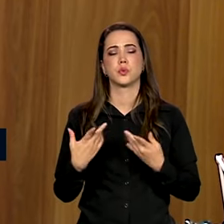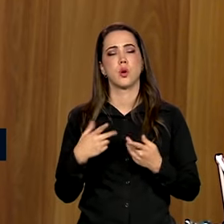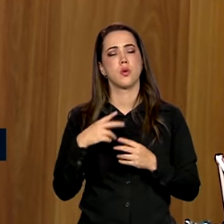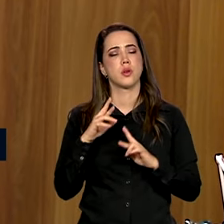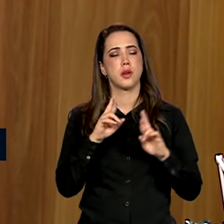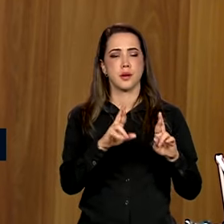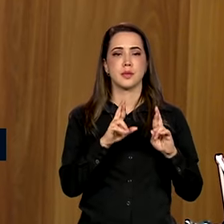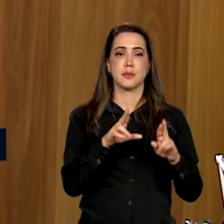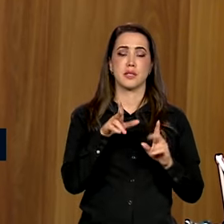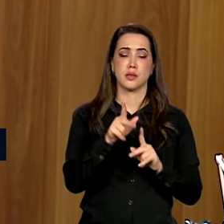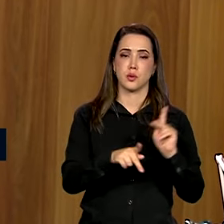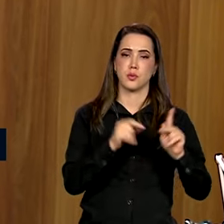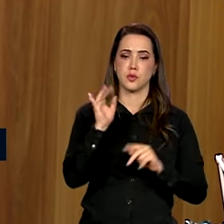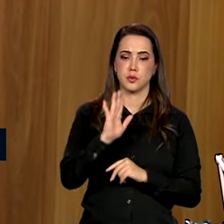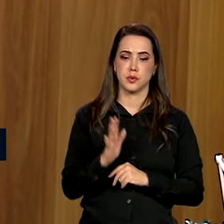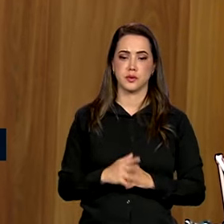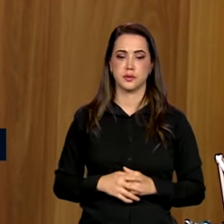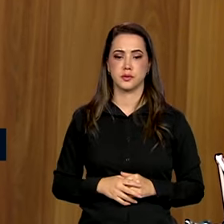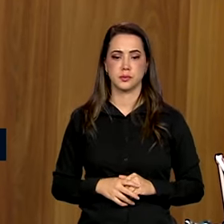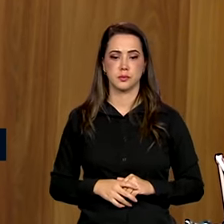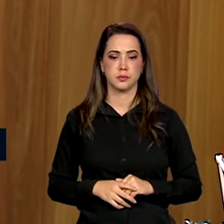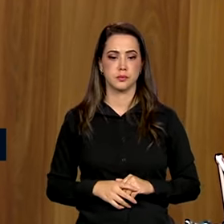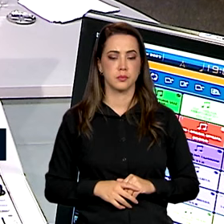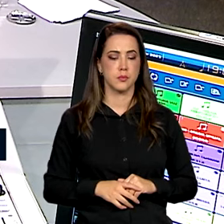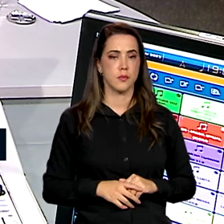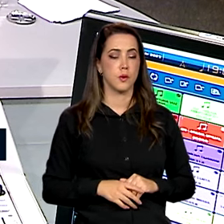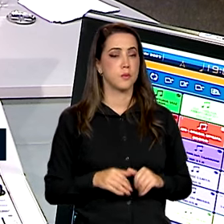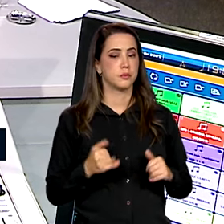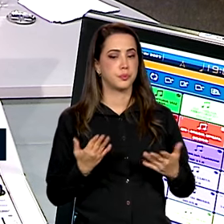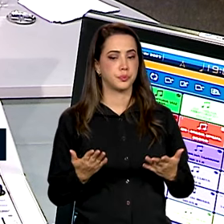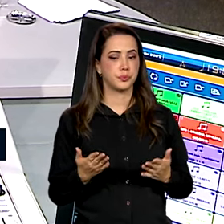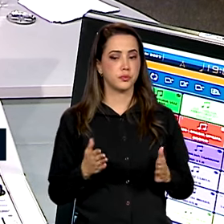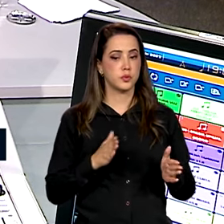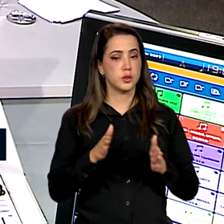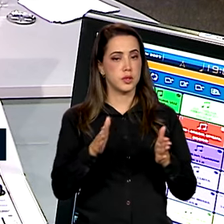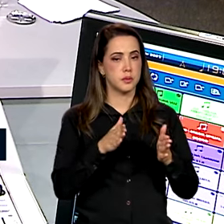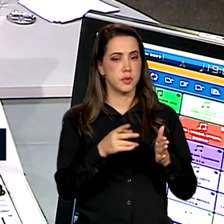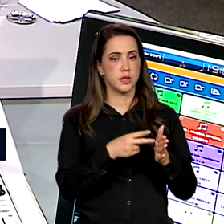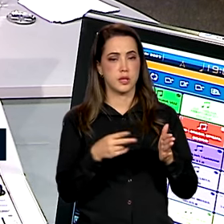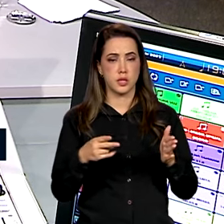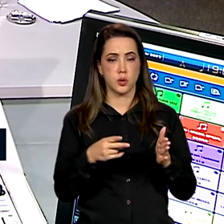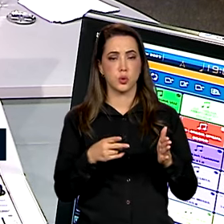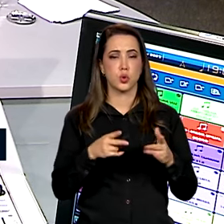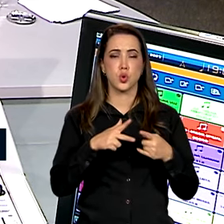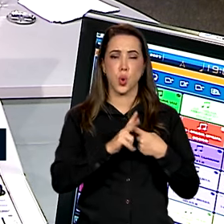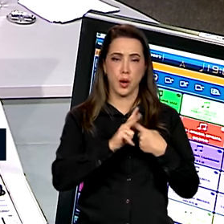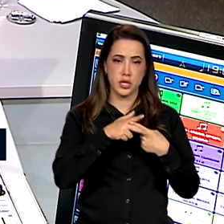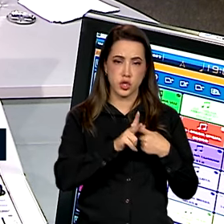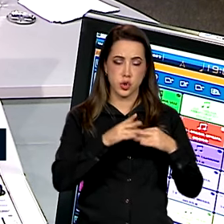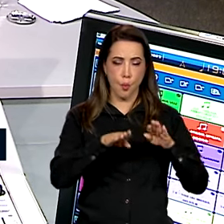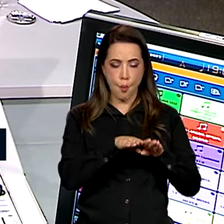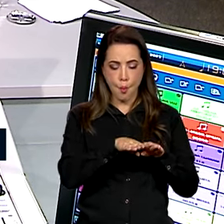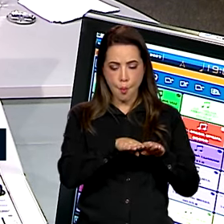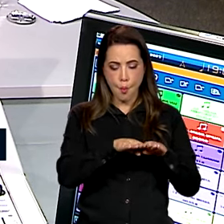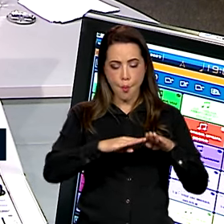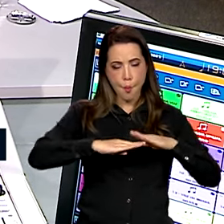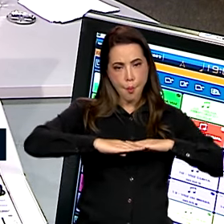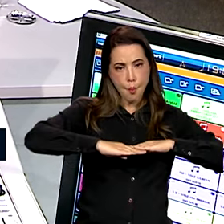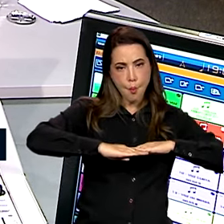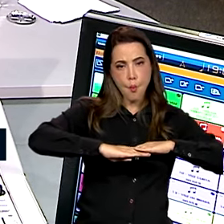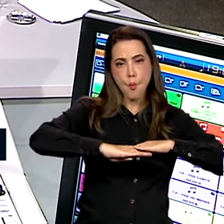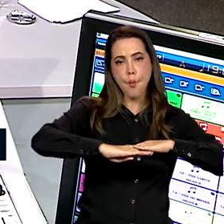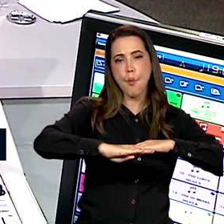espera de nós e precisa nesse nessa recuperação dos primeiros 2 mil quilômetros de rodovias federais Qual foi a prioridade